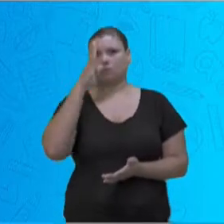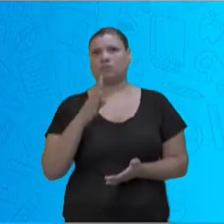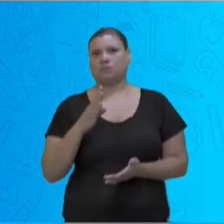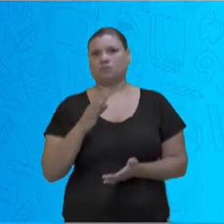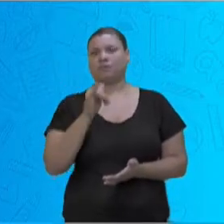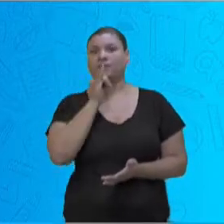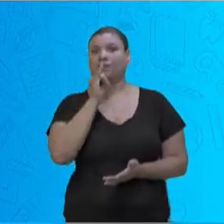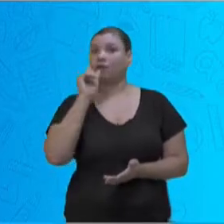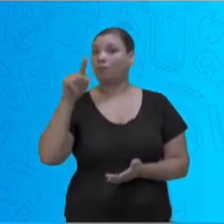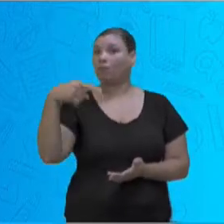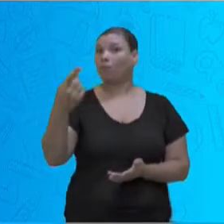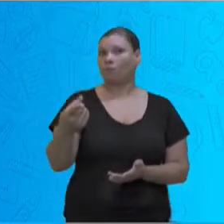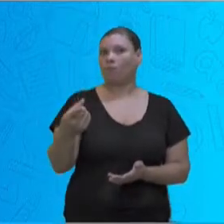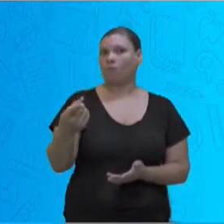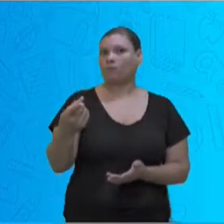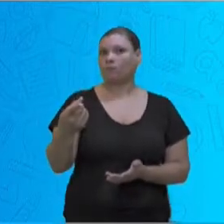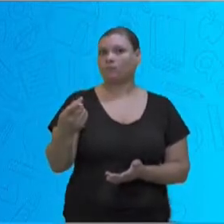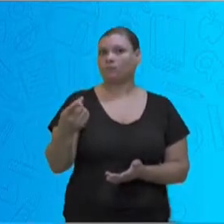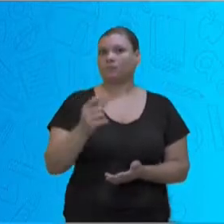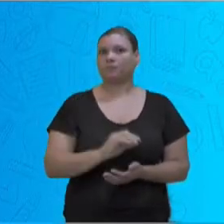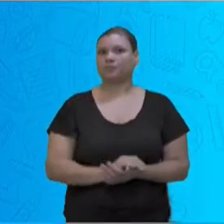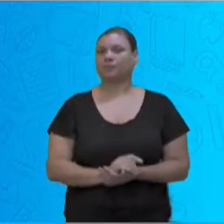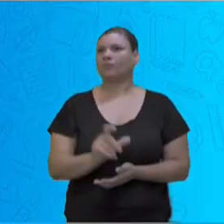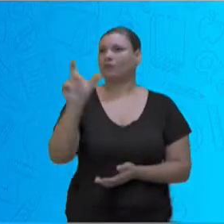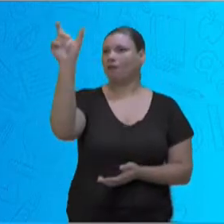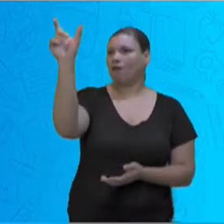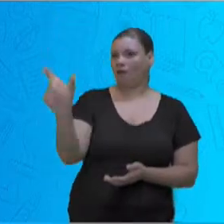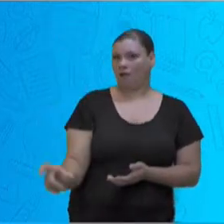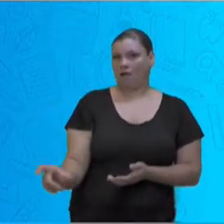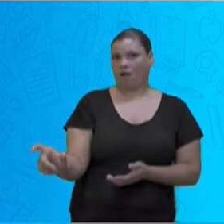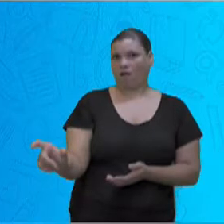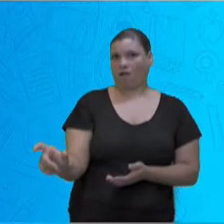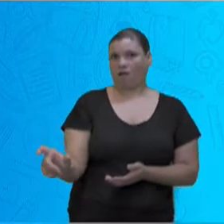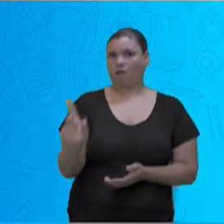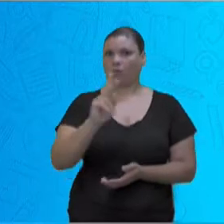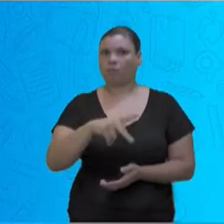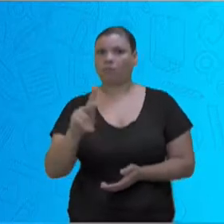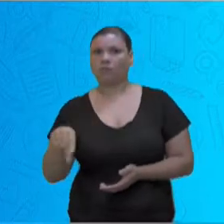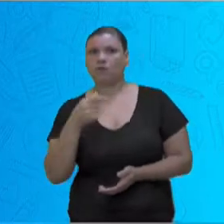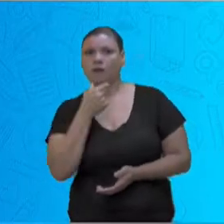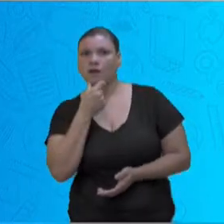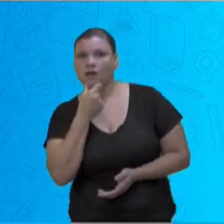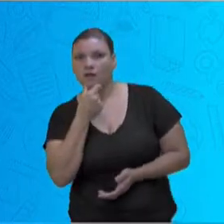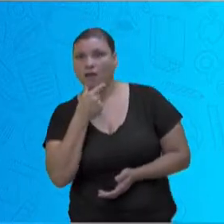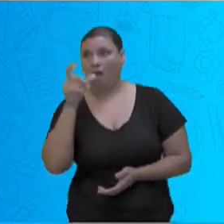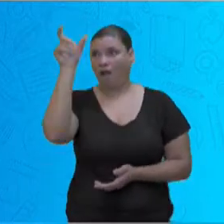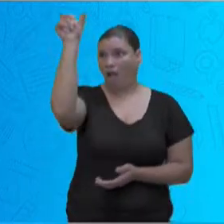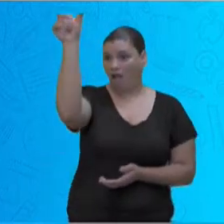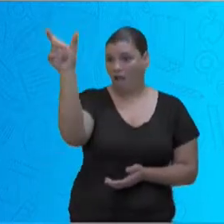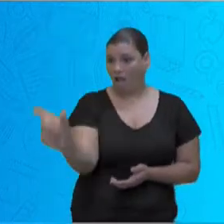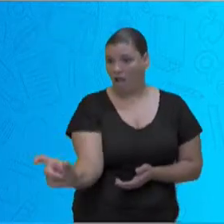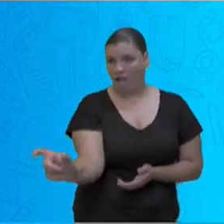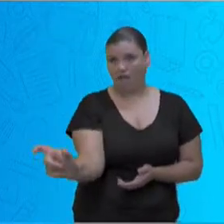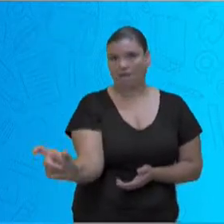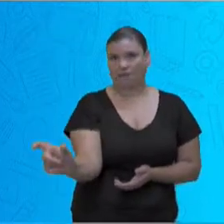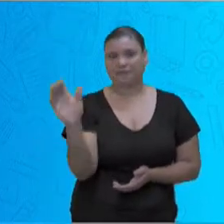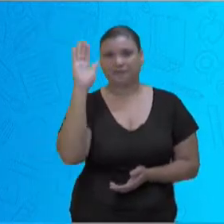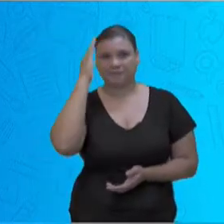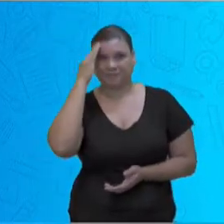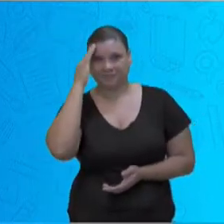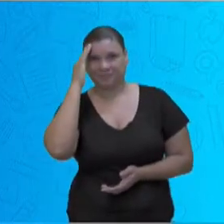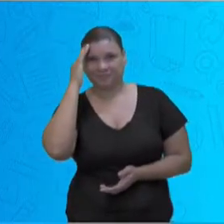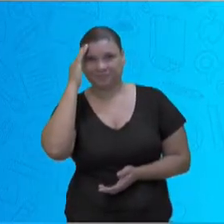Próximo exemplo é I am a teacher Sabrina Paciol. Eu sou a